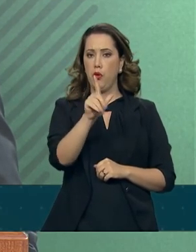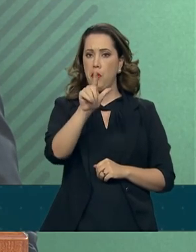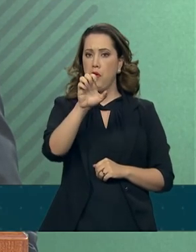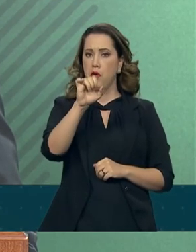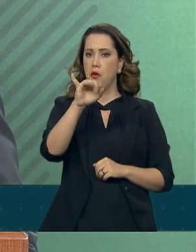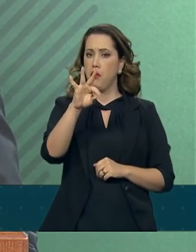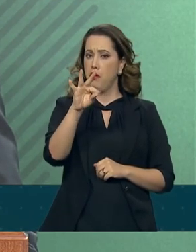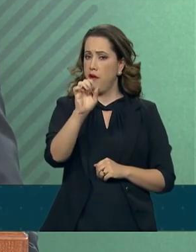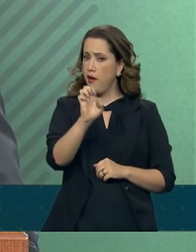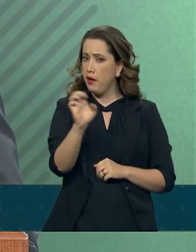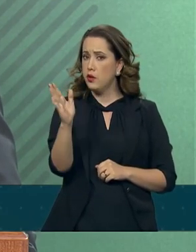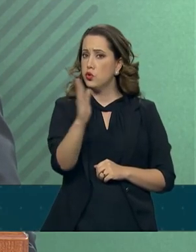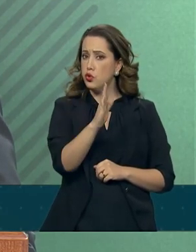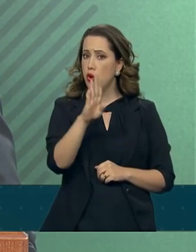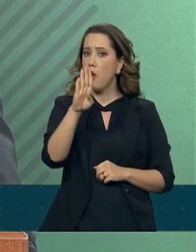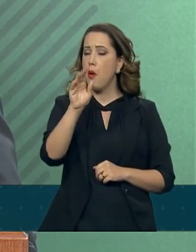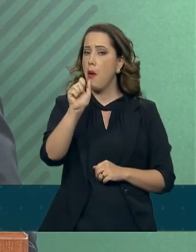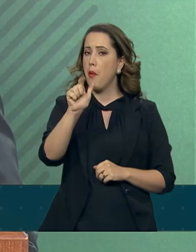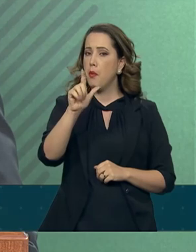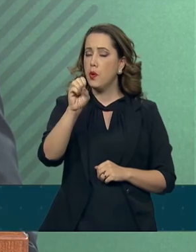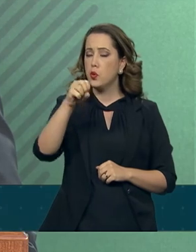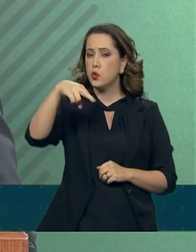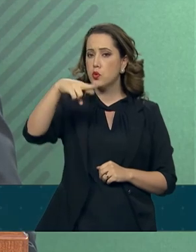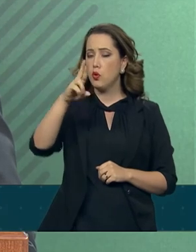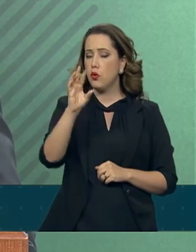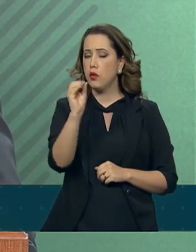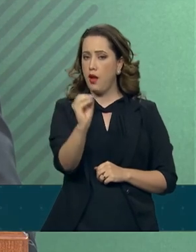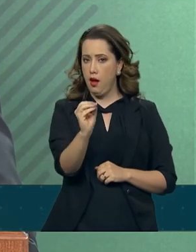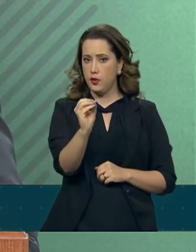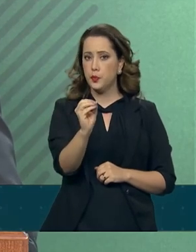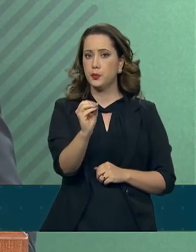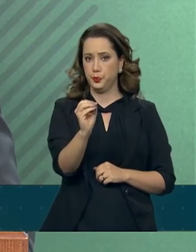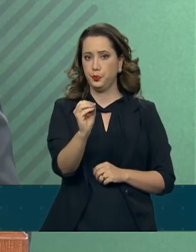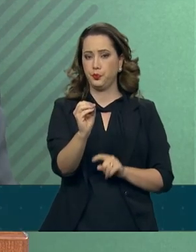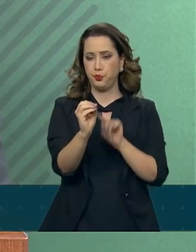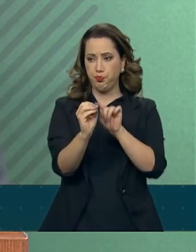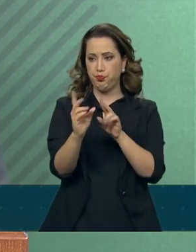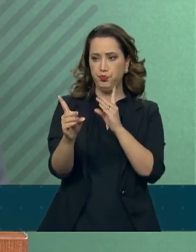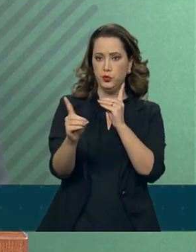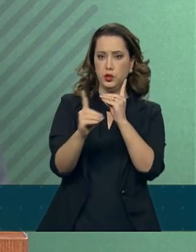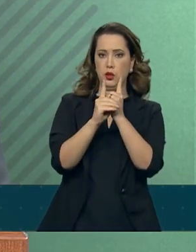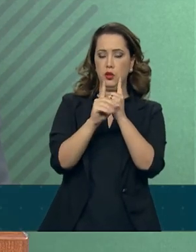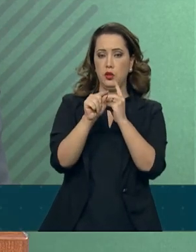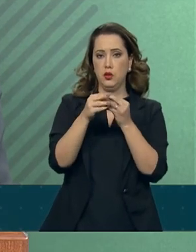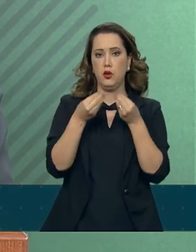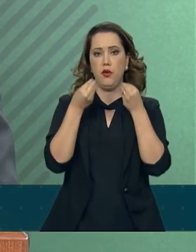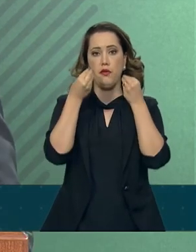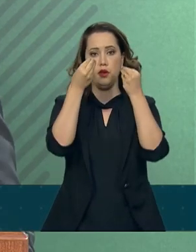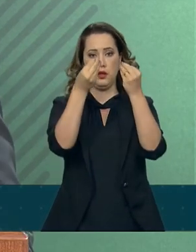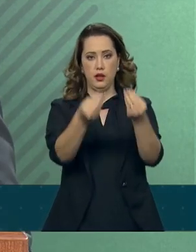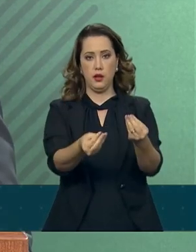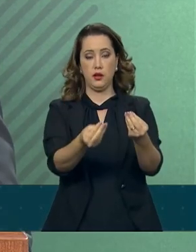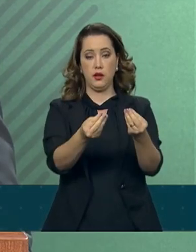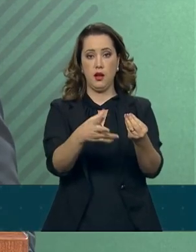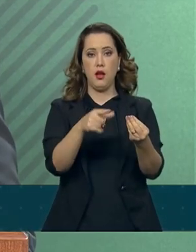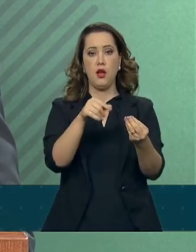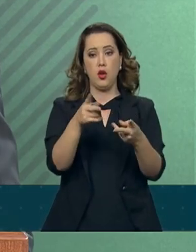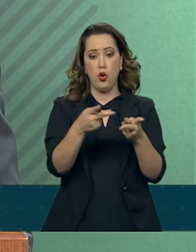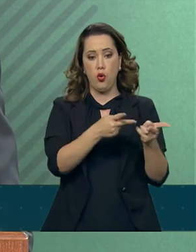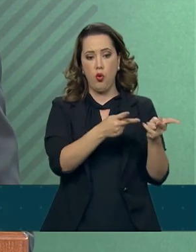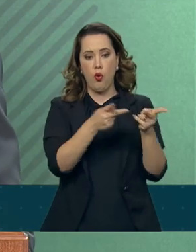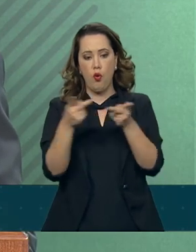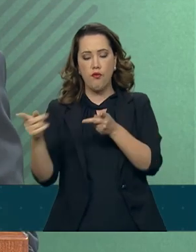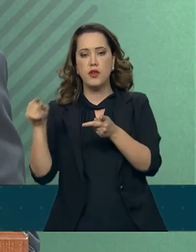ao senhor presidente convites para a solenidade de entrega de espadas nos aspirantes da polícia